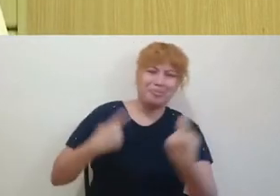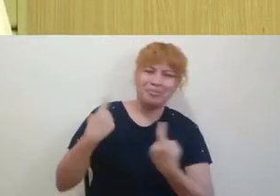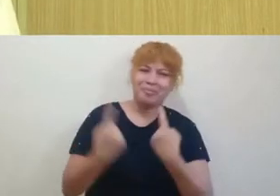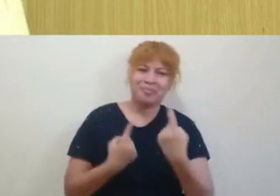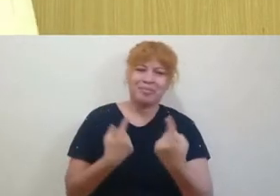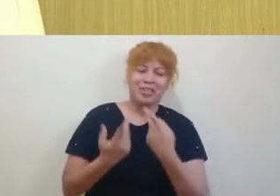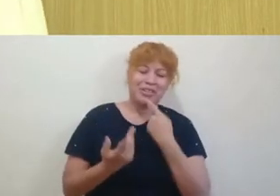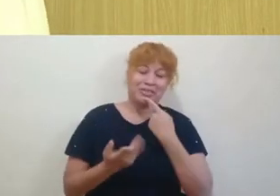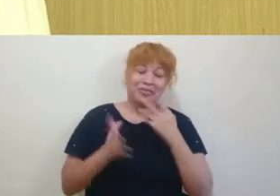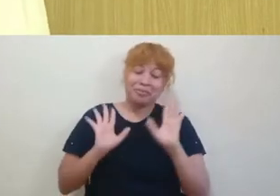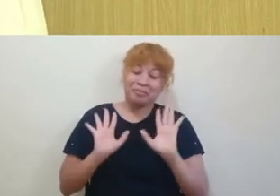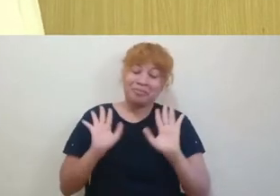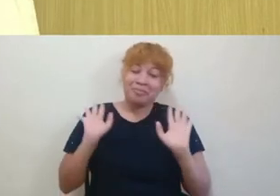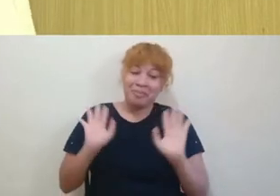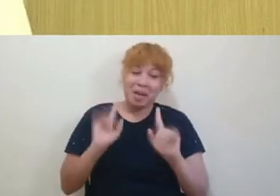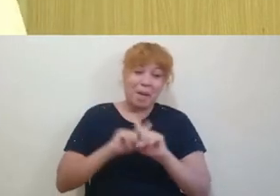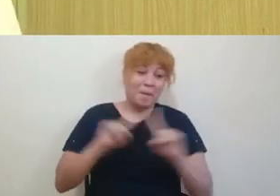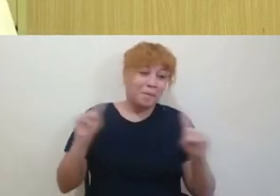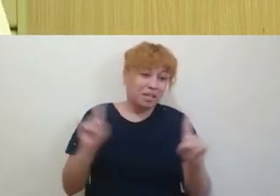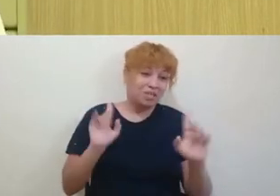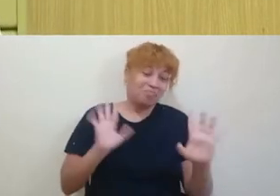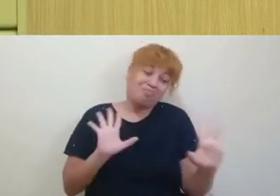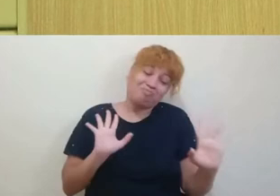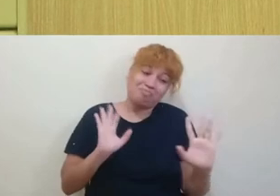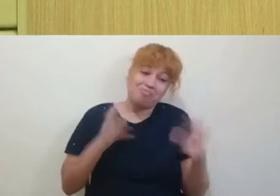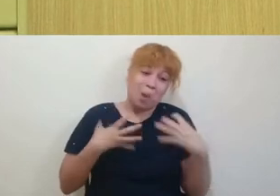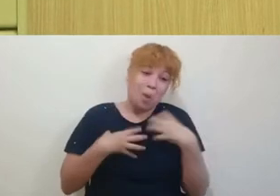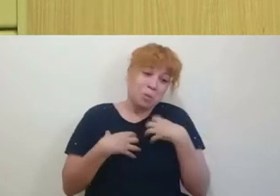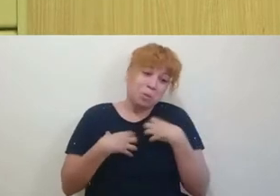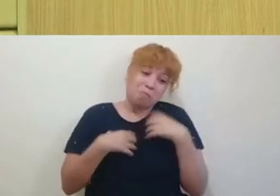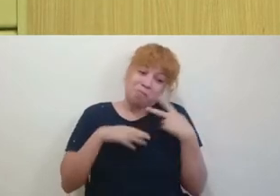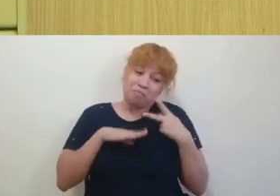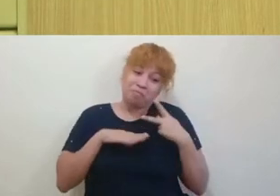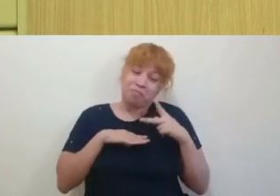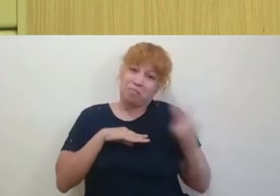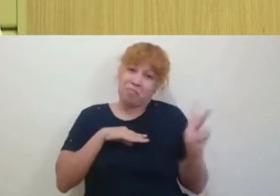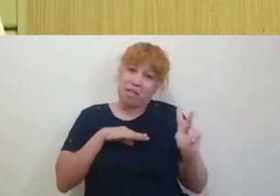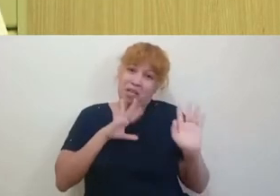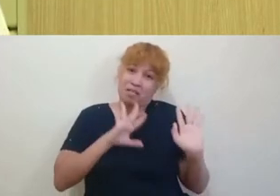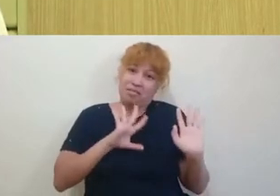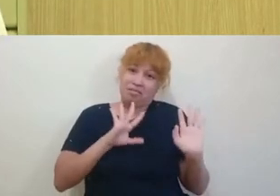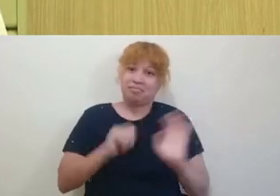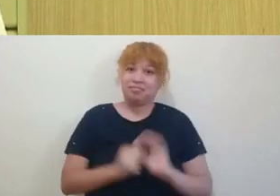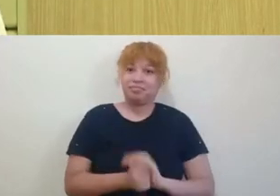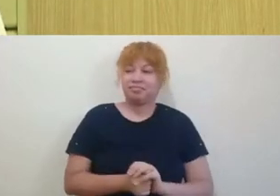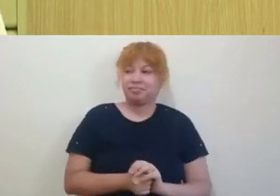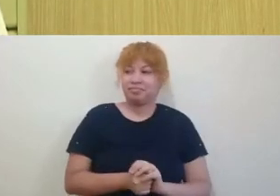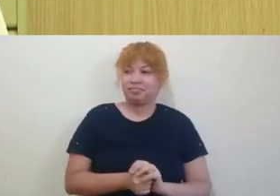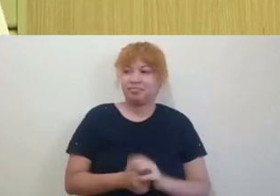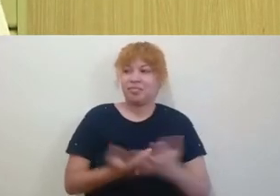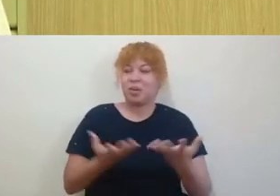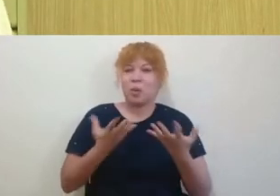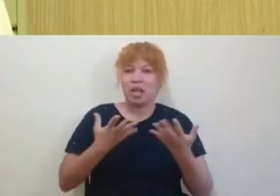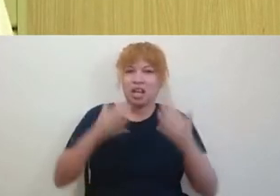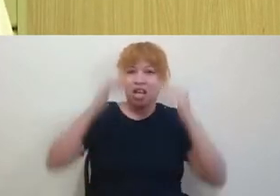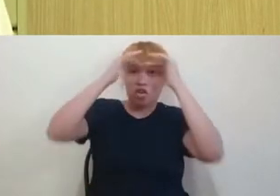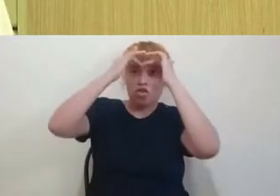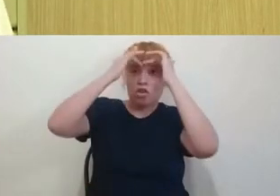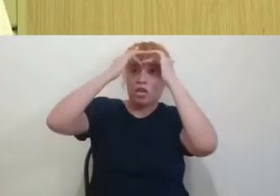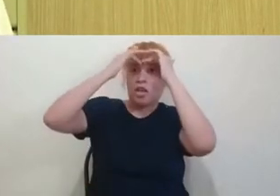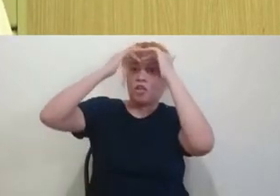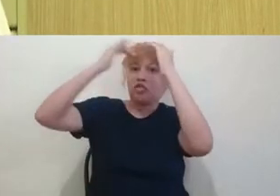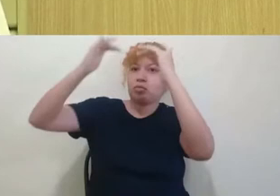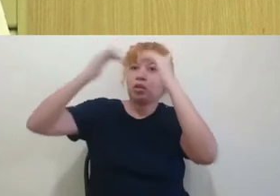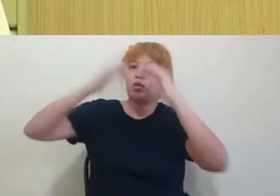cada uma, e depois tocar no coração, tentar tocar no coração individualmente de cada um e cada uma. Por isso que, a partir de